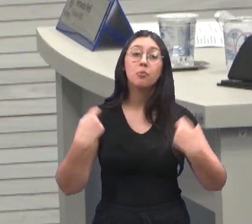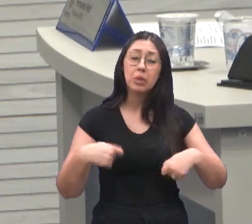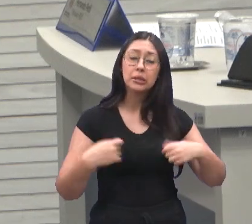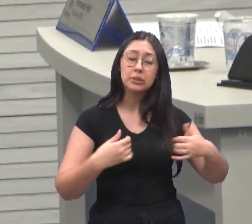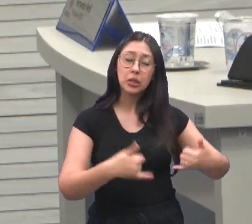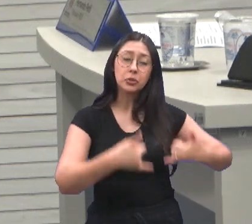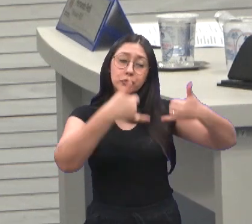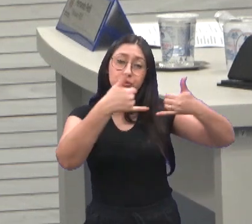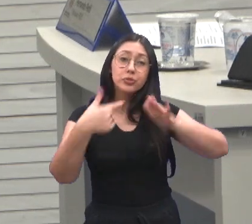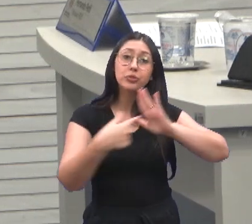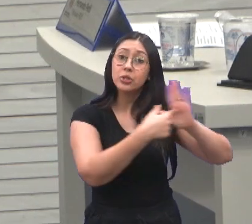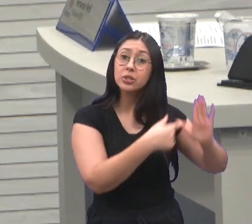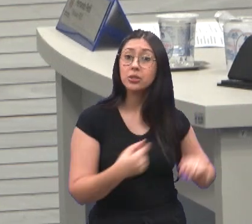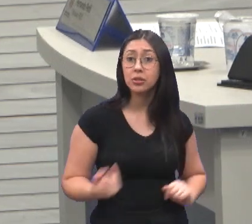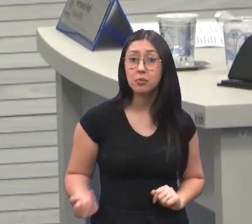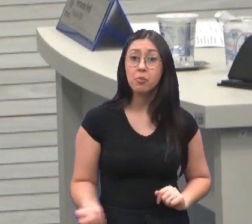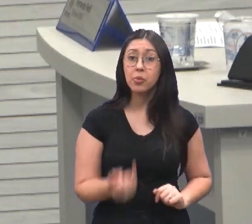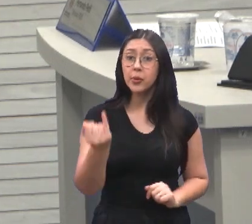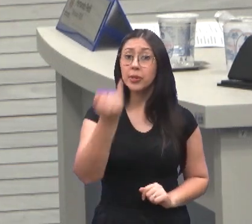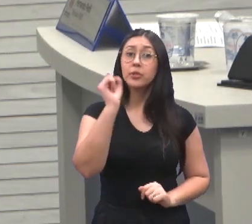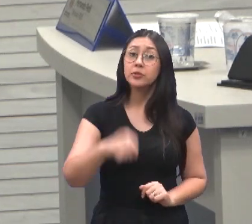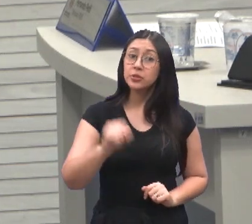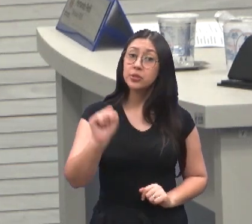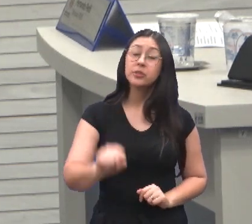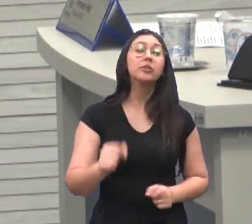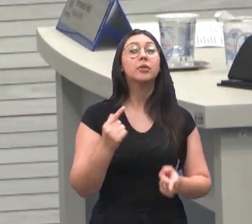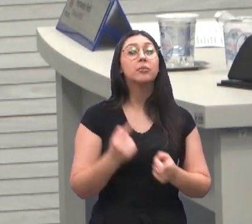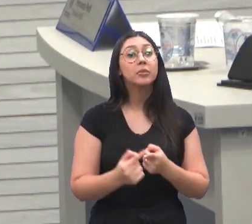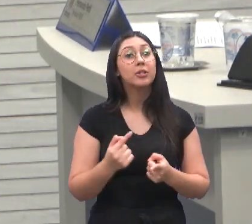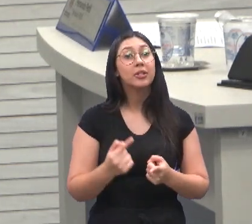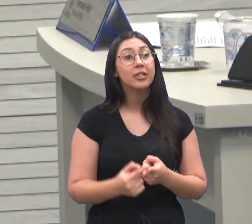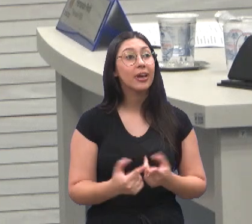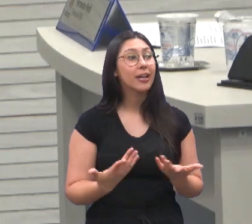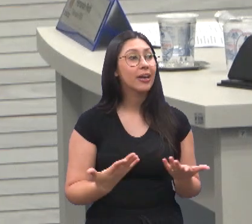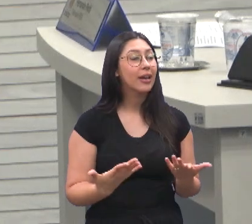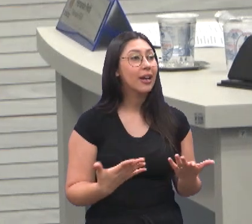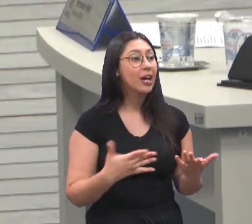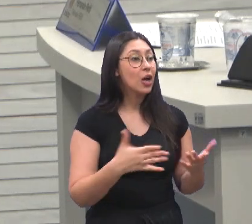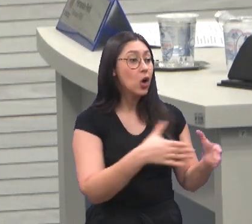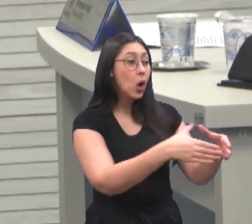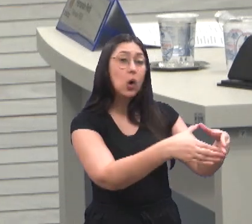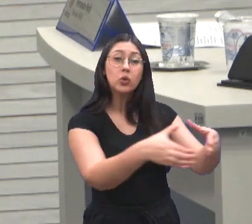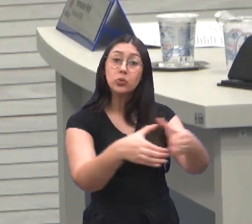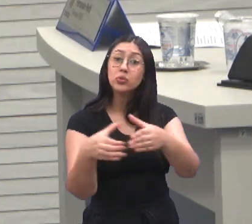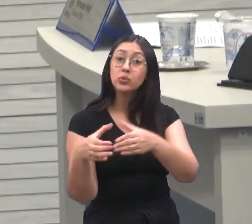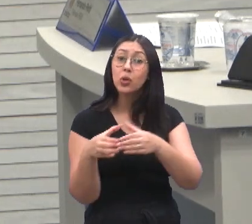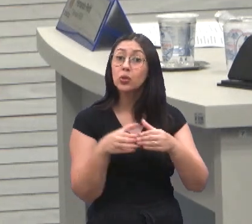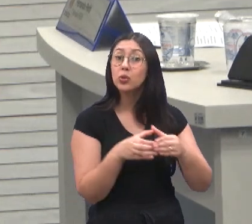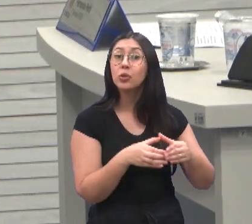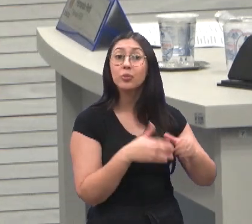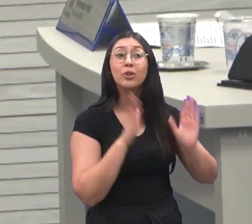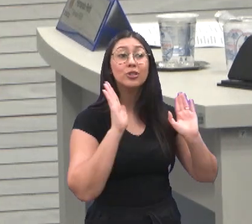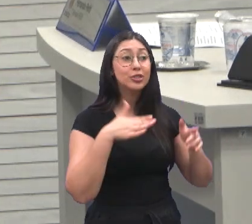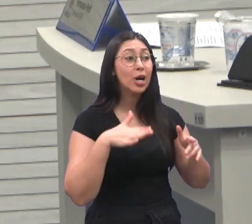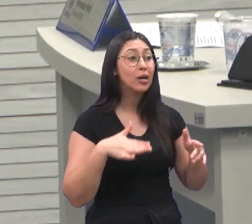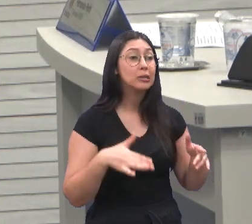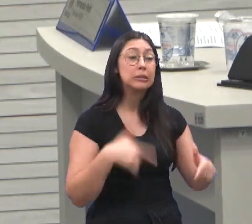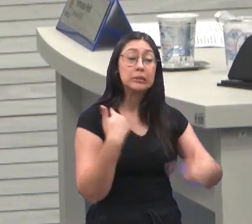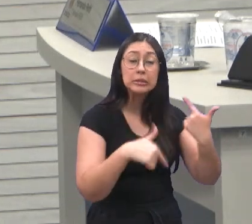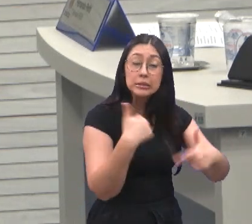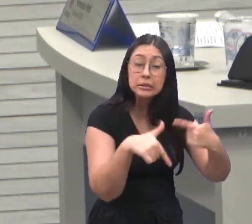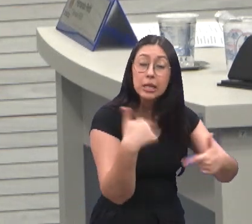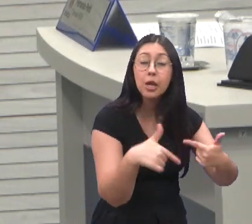animais é muito importante, porque deixa de onerar as outras equipes que estão escalonadas para fazer um